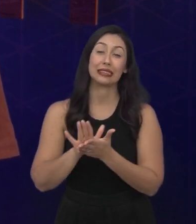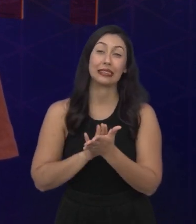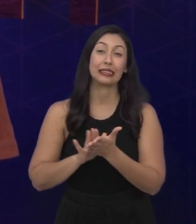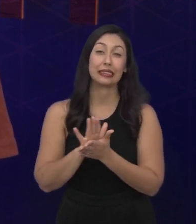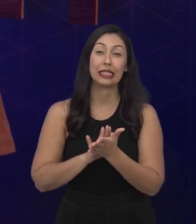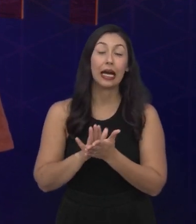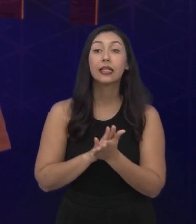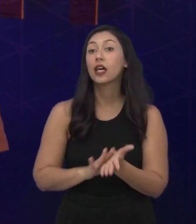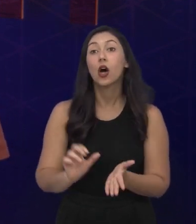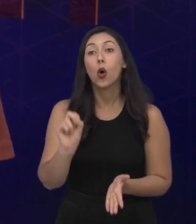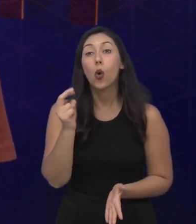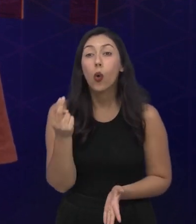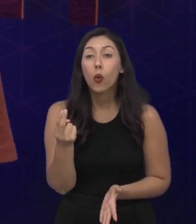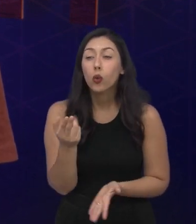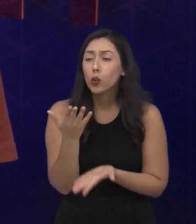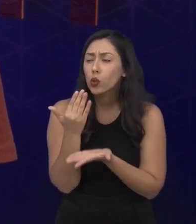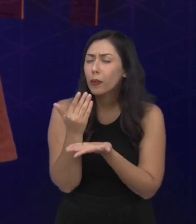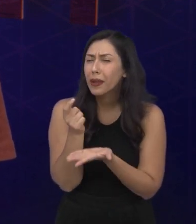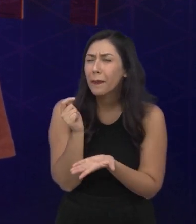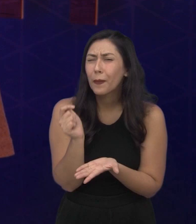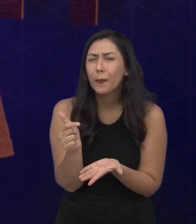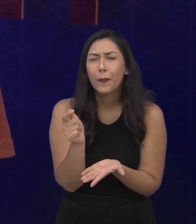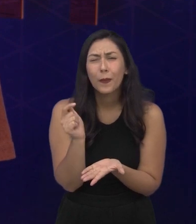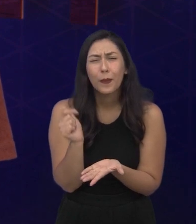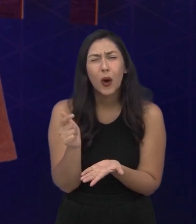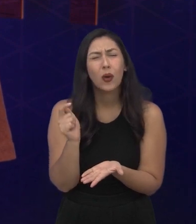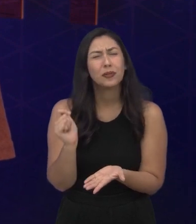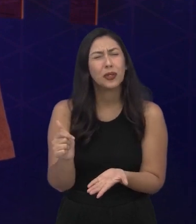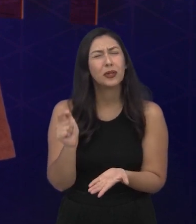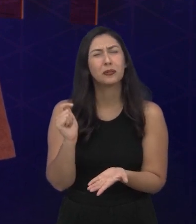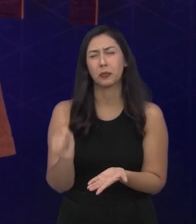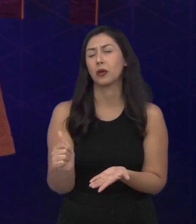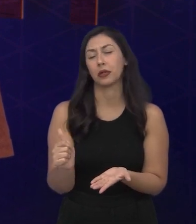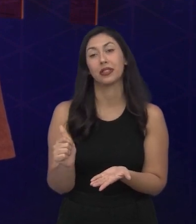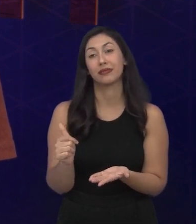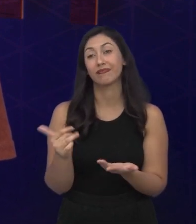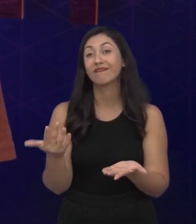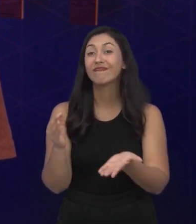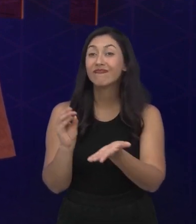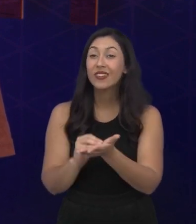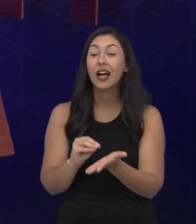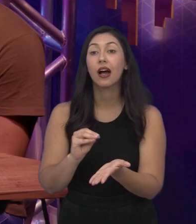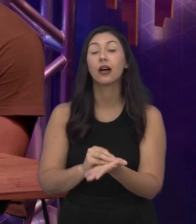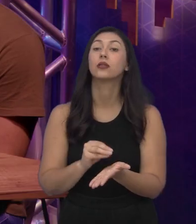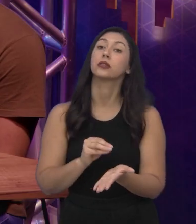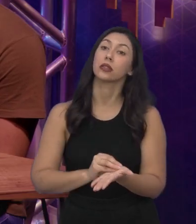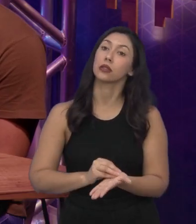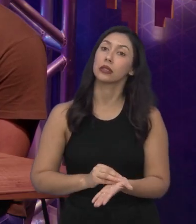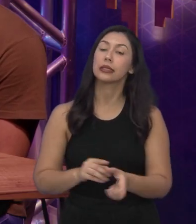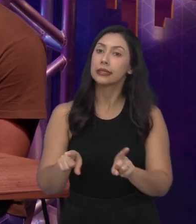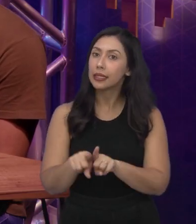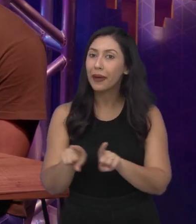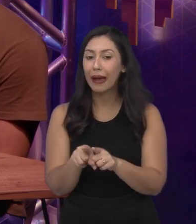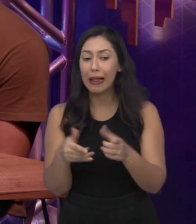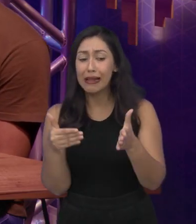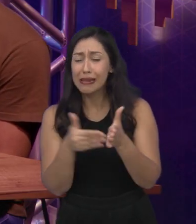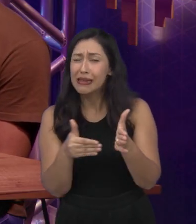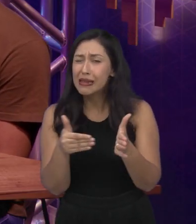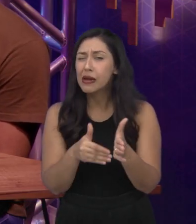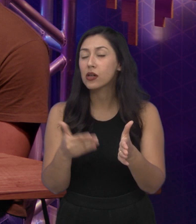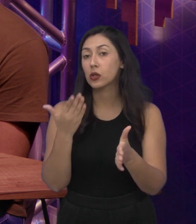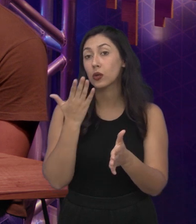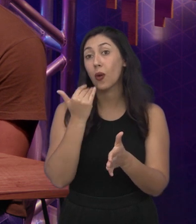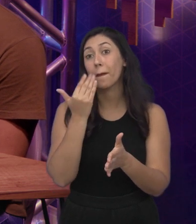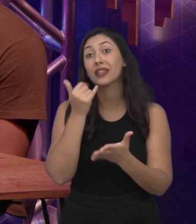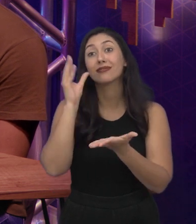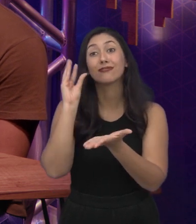comer, então, ou ter pouca comida, às vezes até tem comida, mas não é o suficiente, então tem as privações